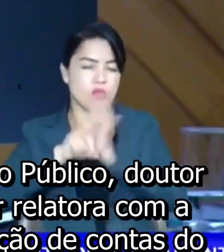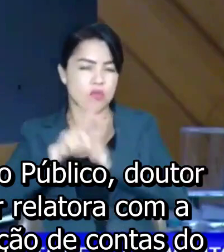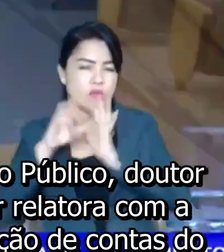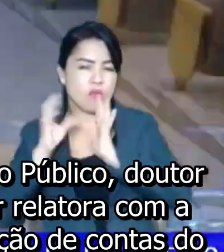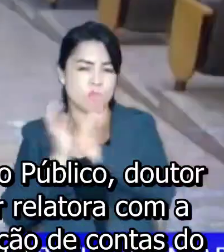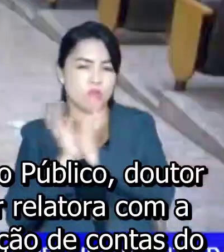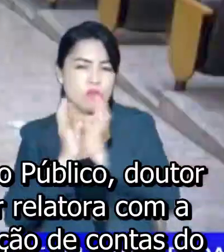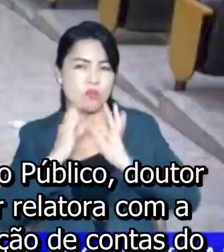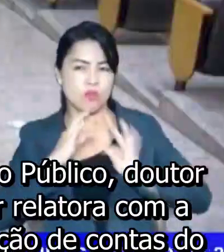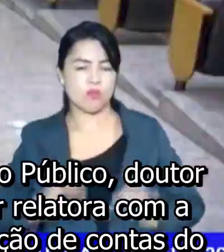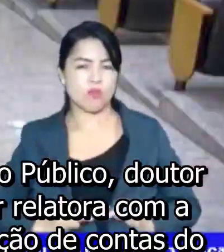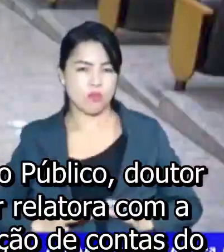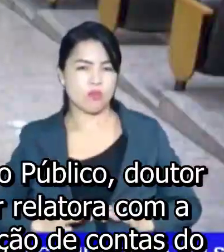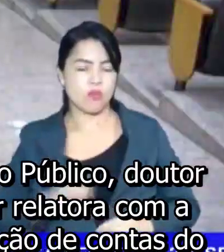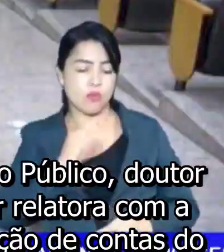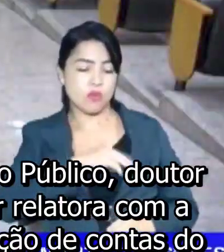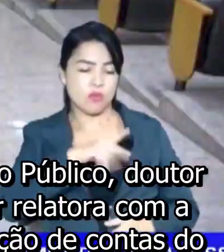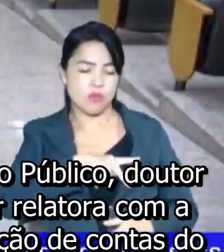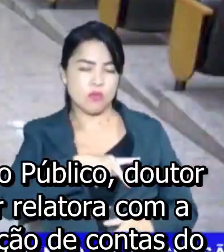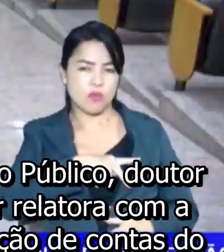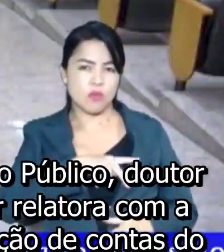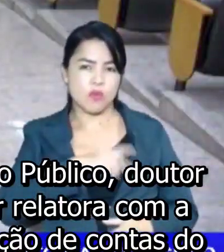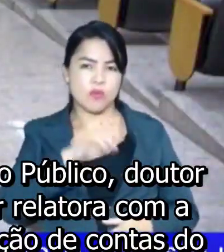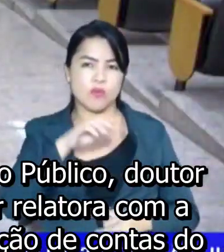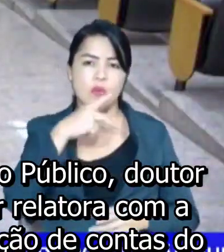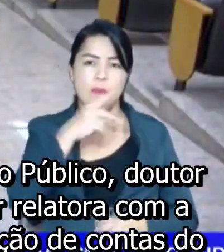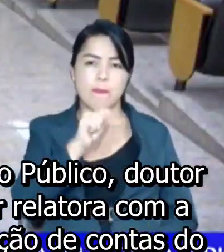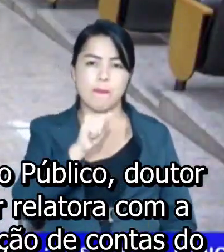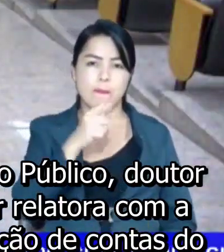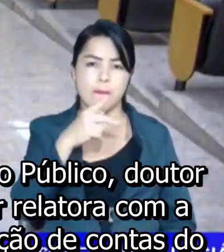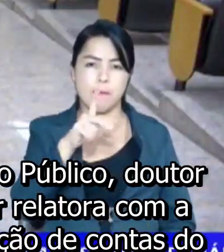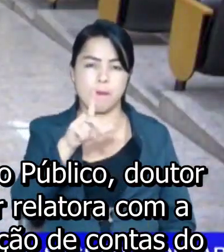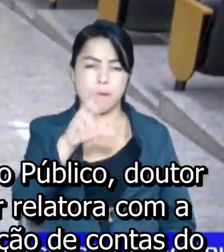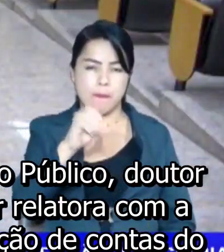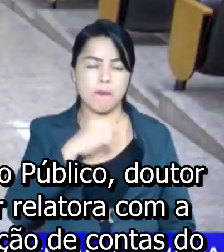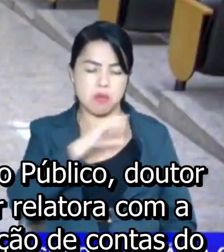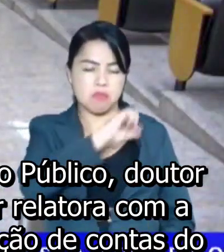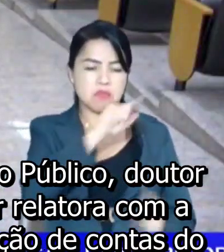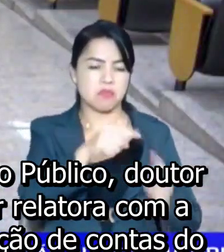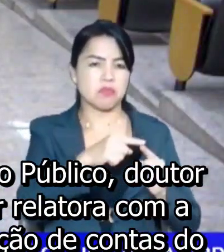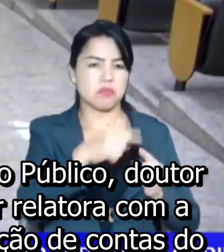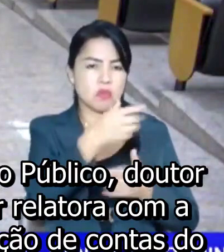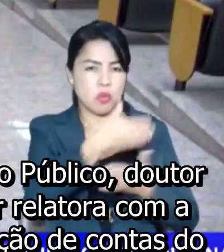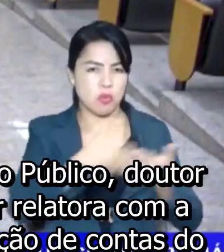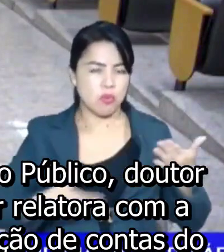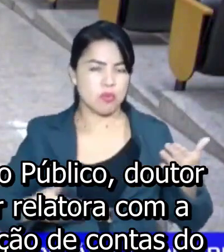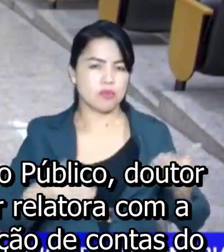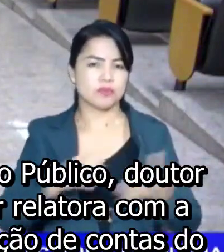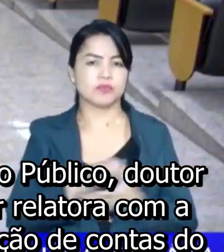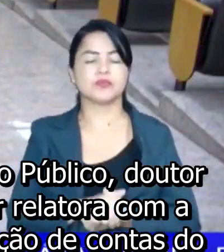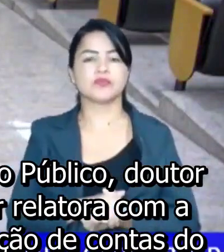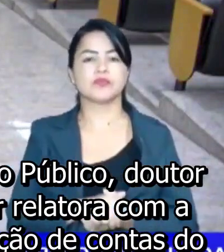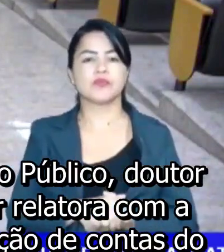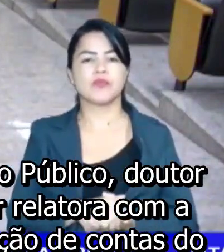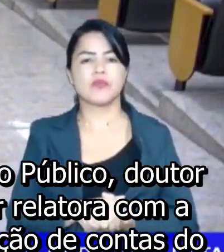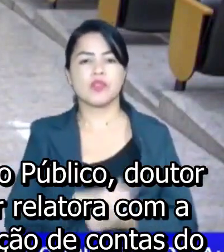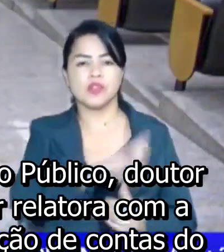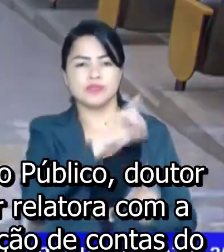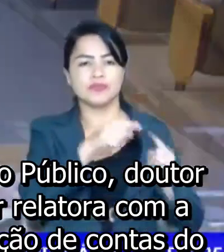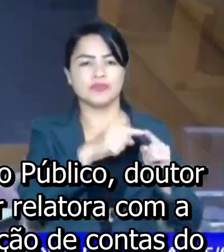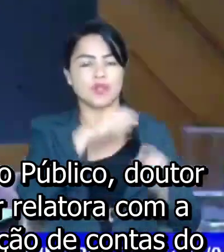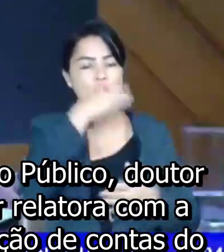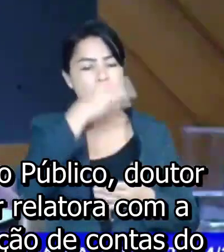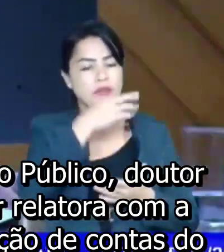relatório. Ministério Público, doutor Paulo. Imagem ampla do plenário, no momento sem movimentação. Reiterada, relatora com a palavra.